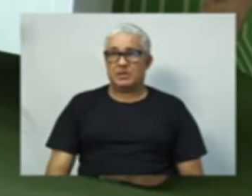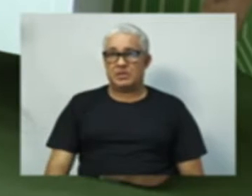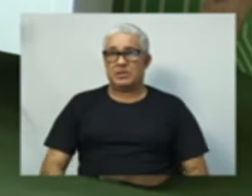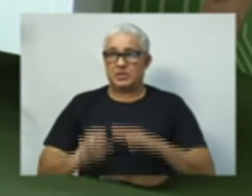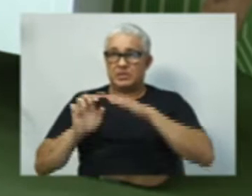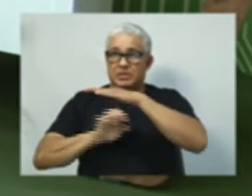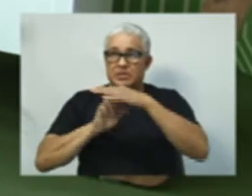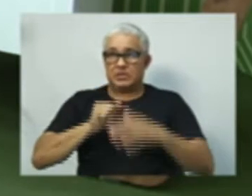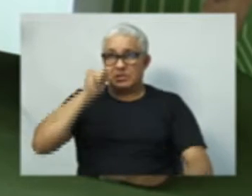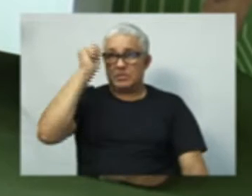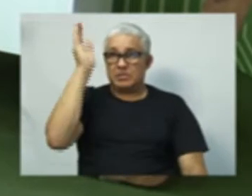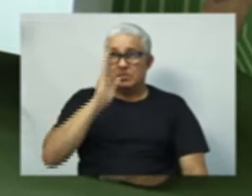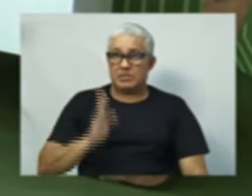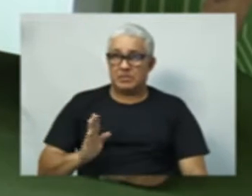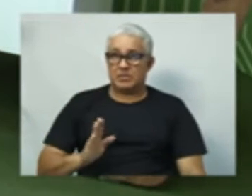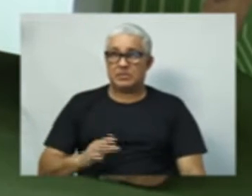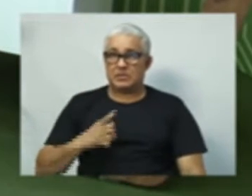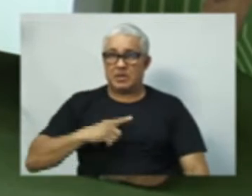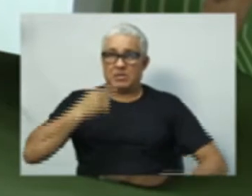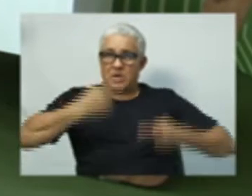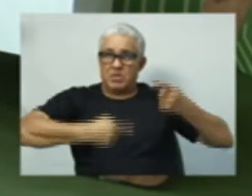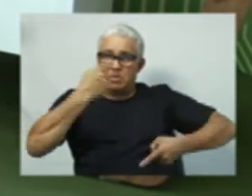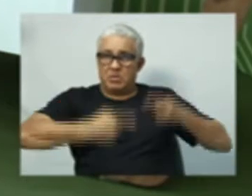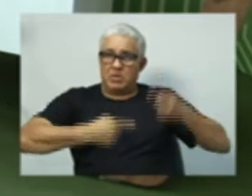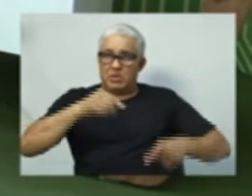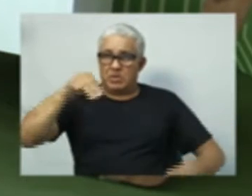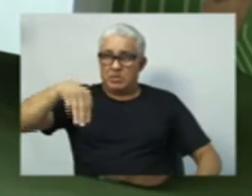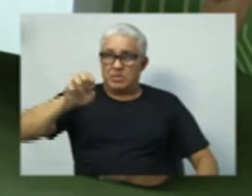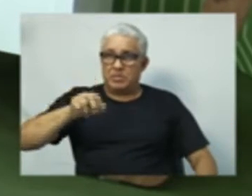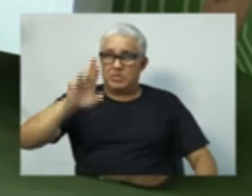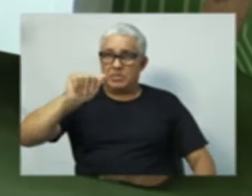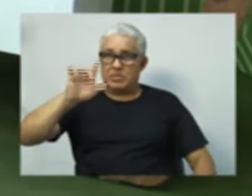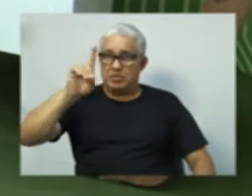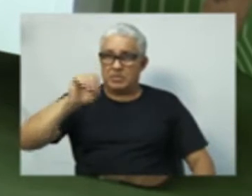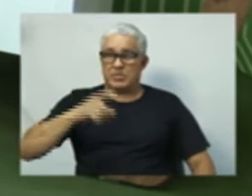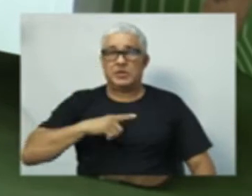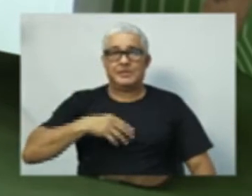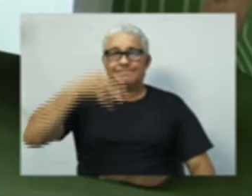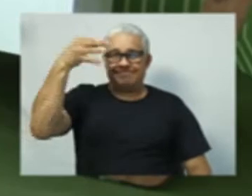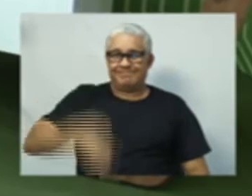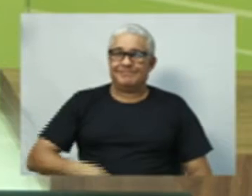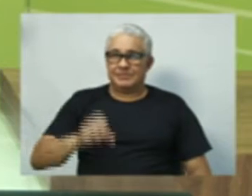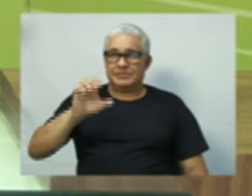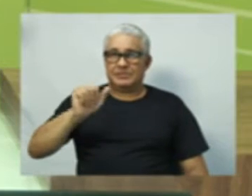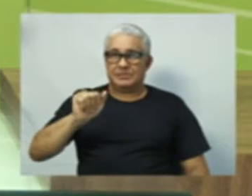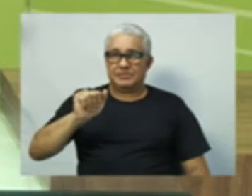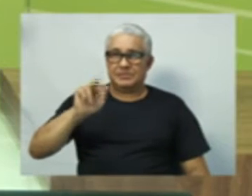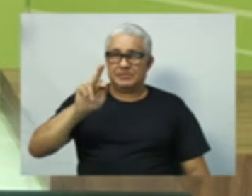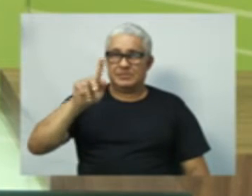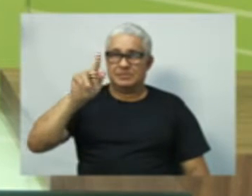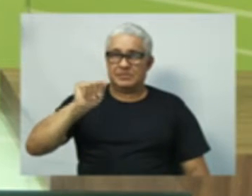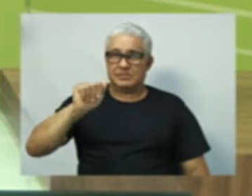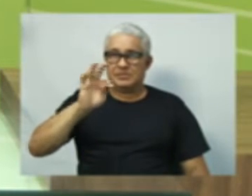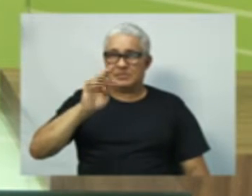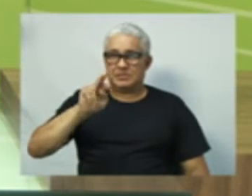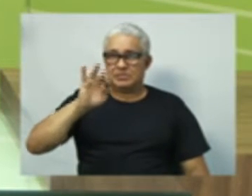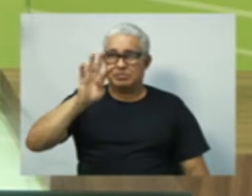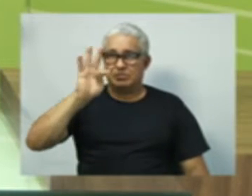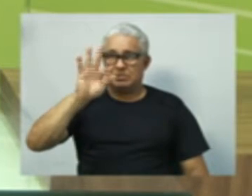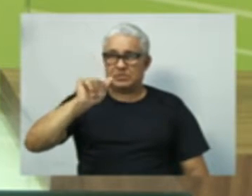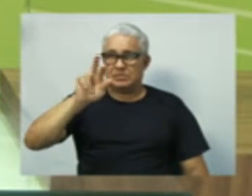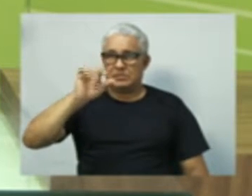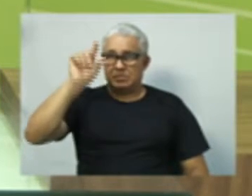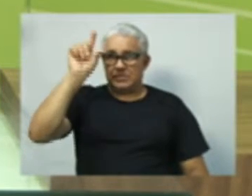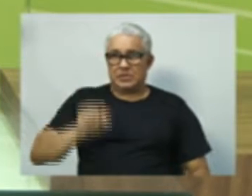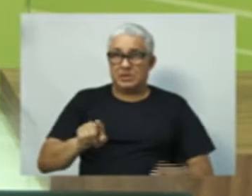empresariado brasileiro ele teria uma maior competitividade no mercado? Com certeza, né? Uma carga tributária menor, os produtos